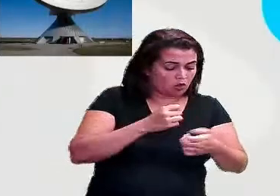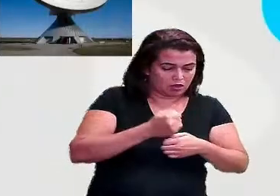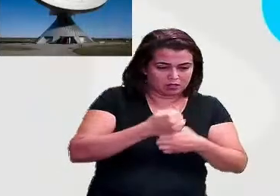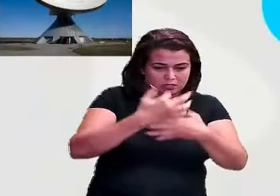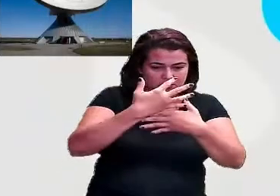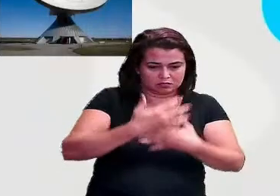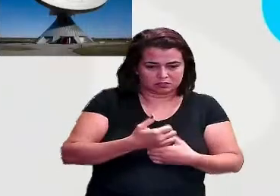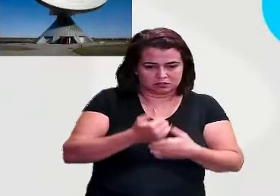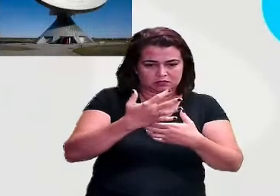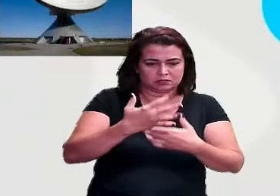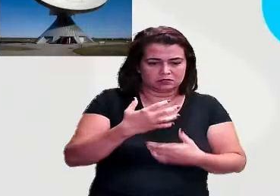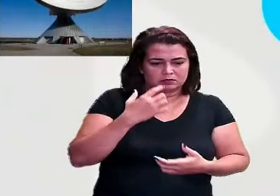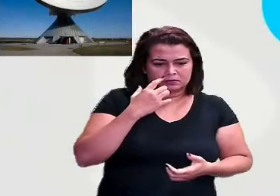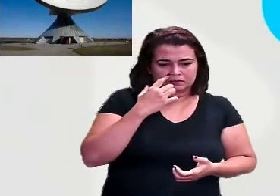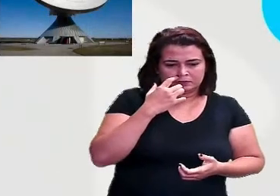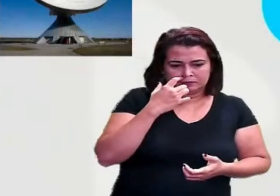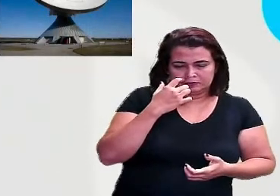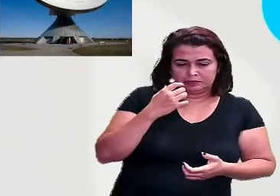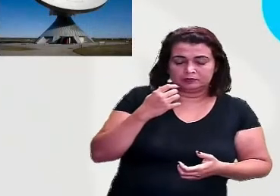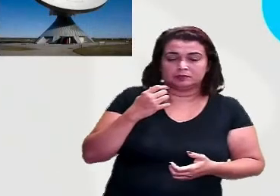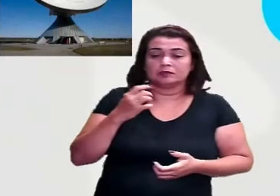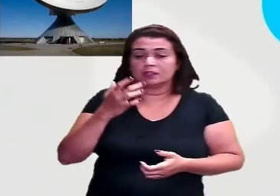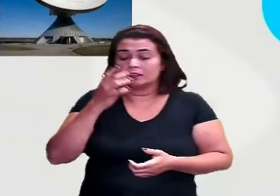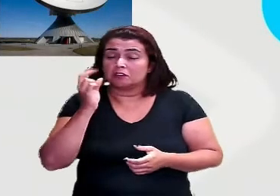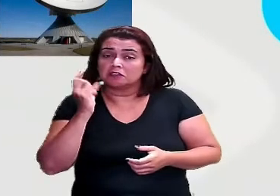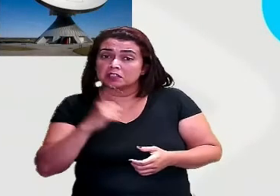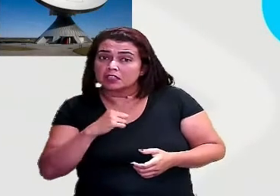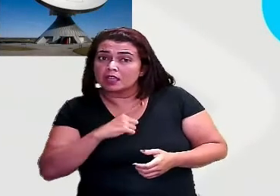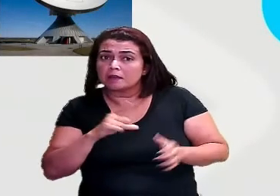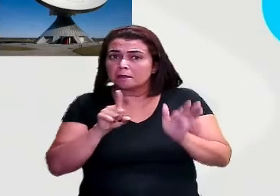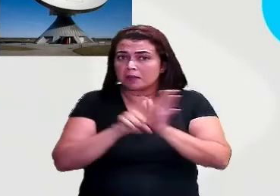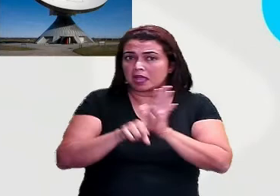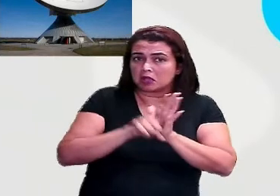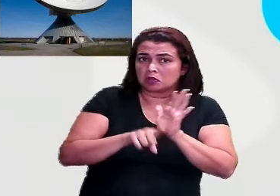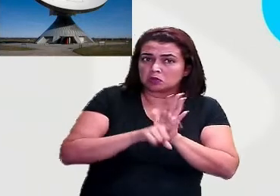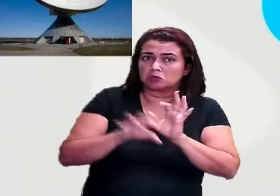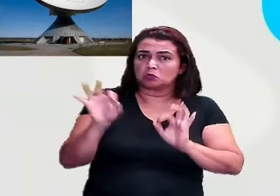interação do pessoal do chat, hein?